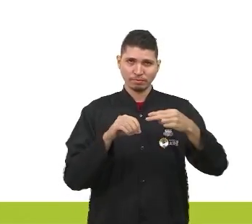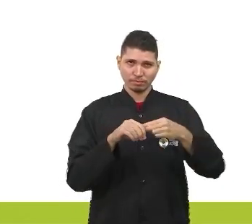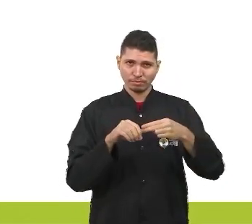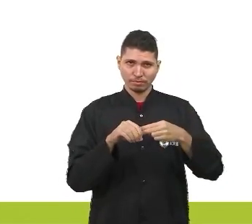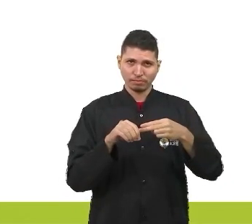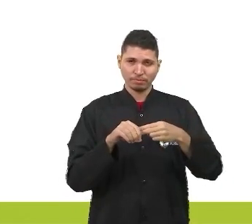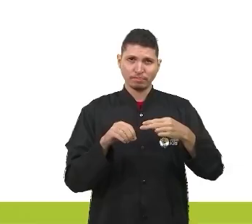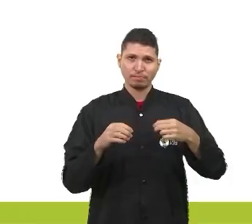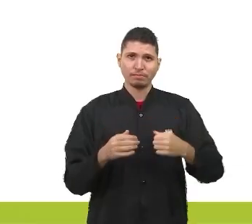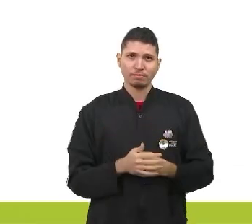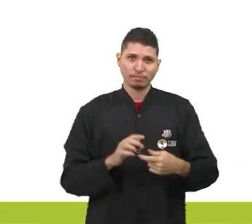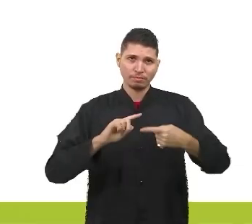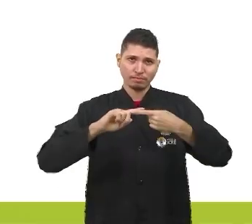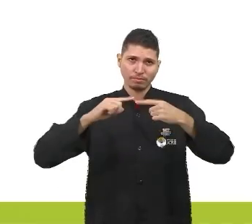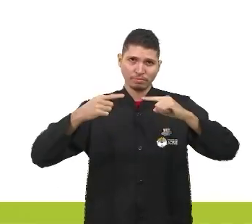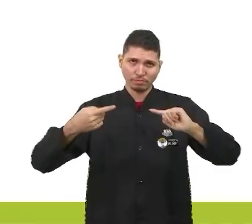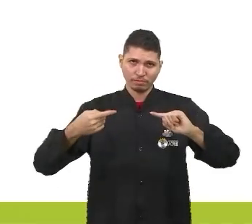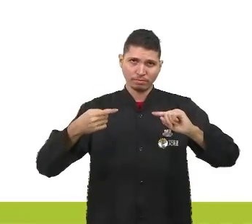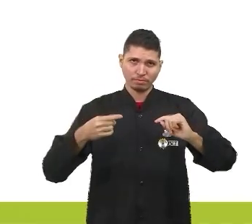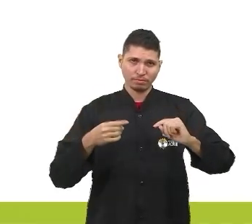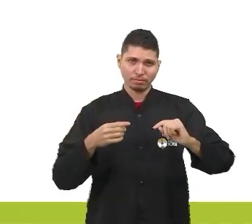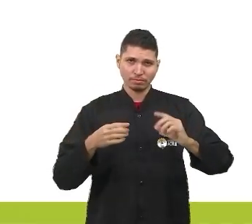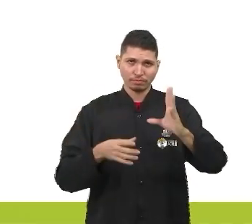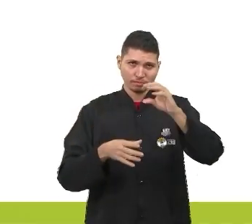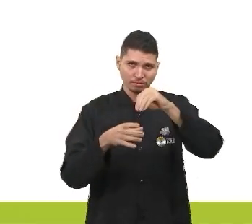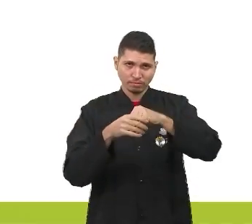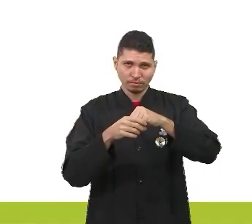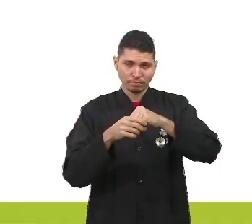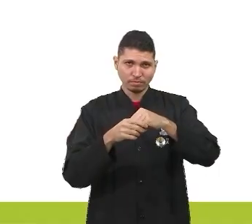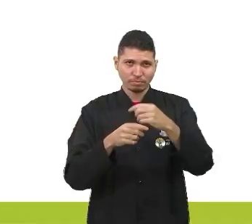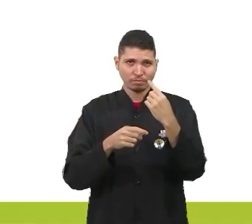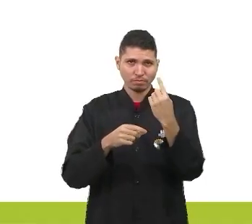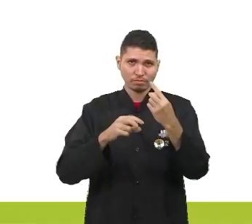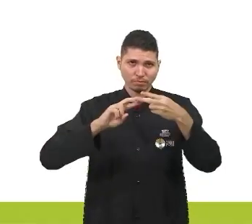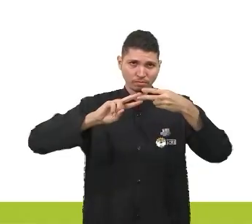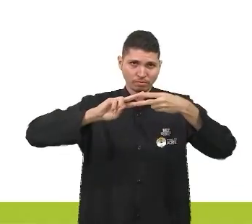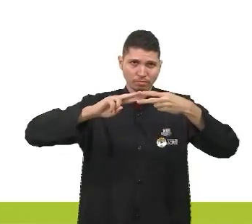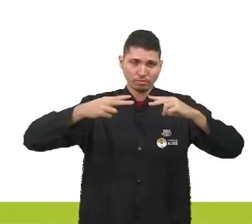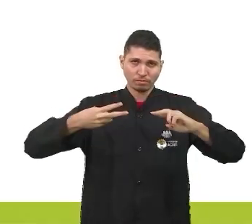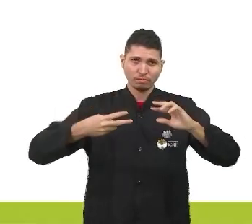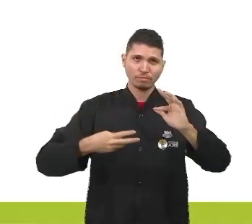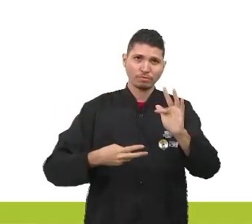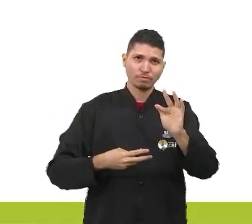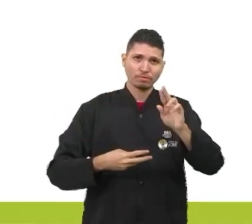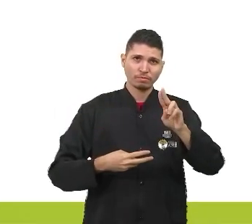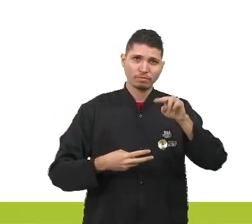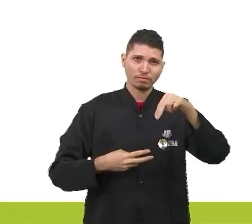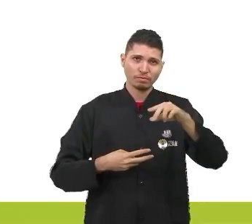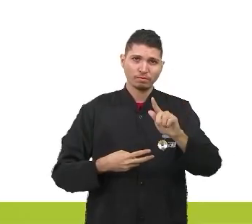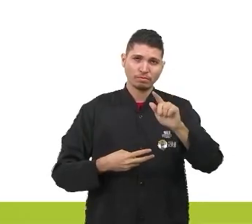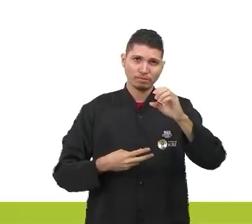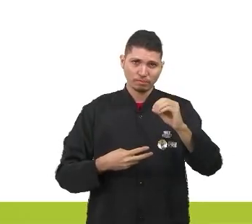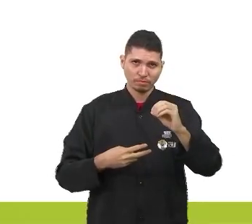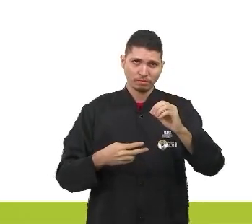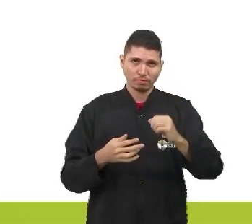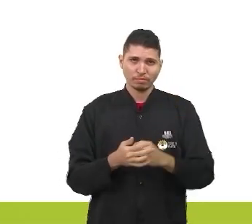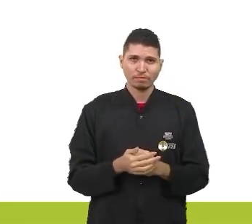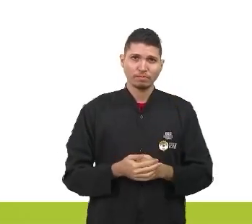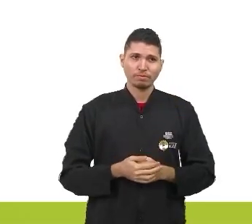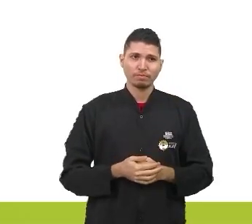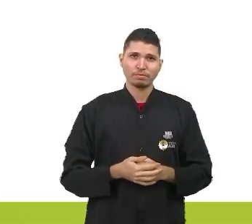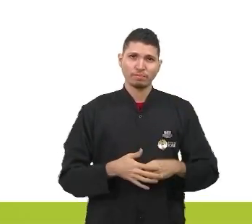mensageiro presentes em um gene de um fungo, constituída de 7 códons,